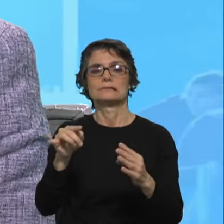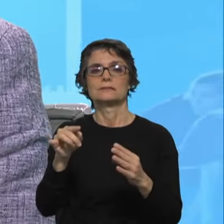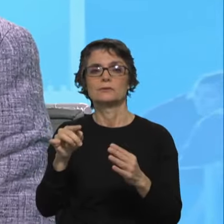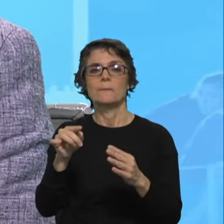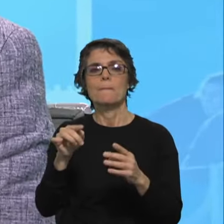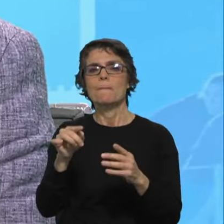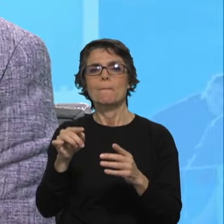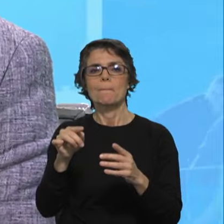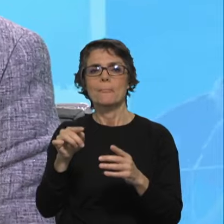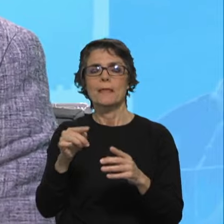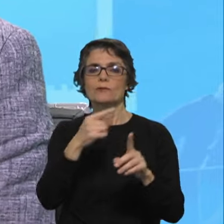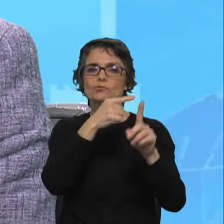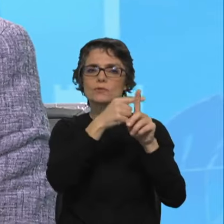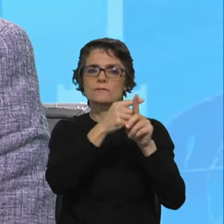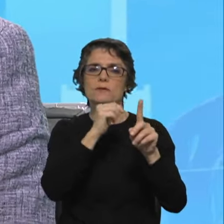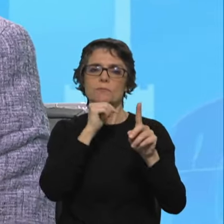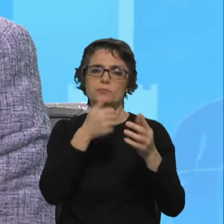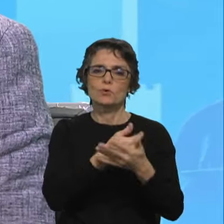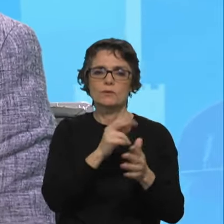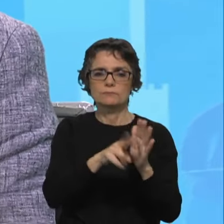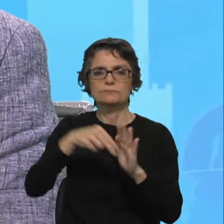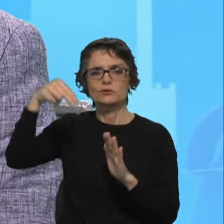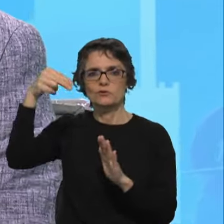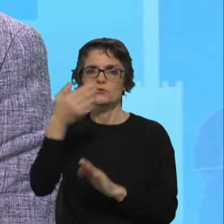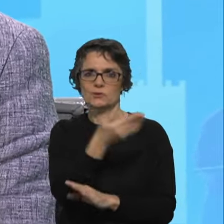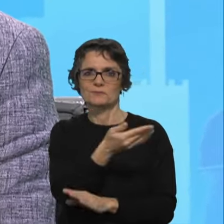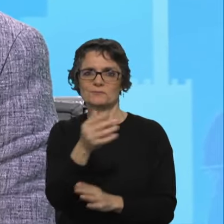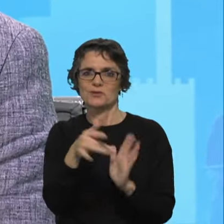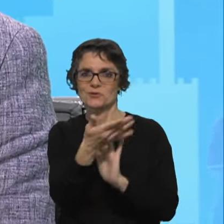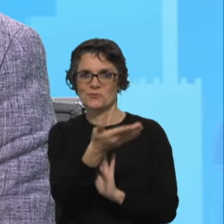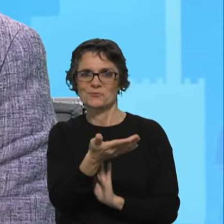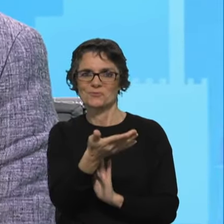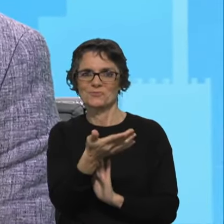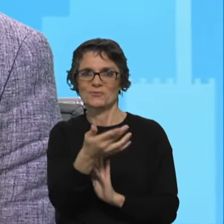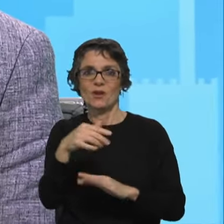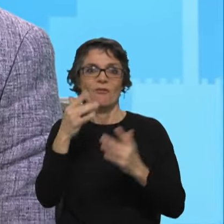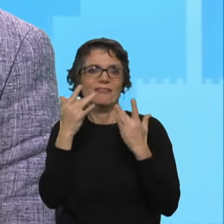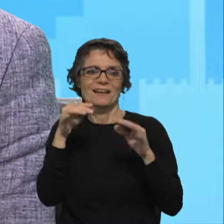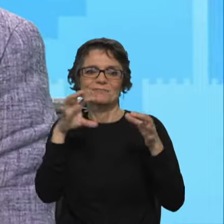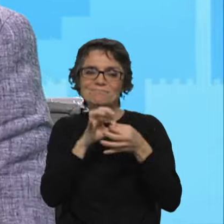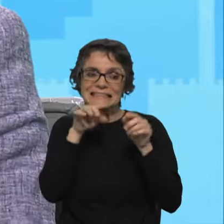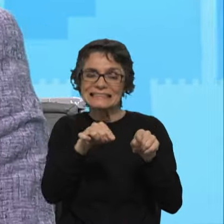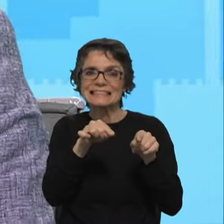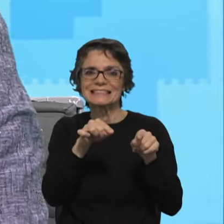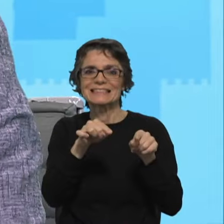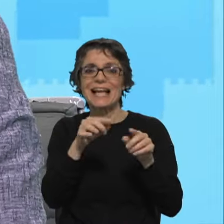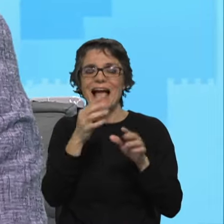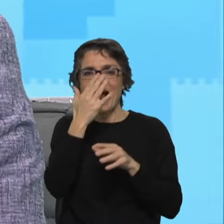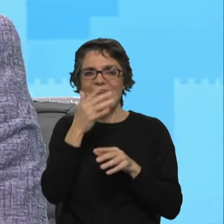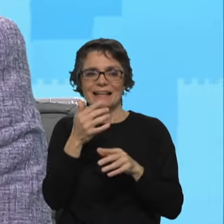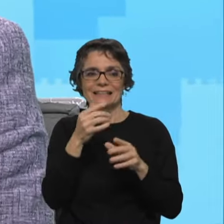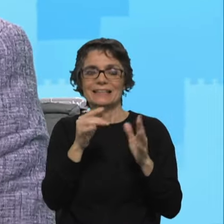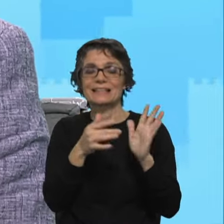crucificação, morte e ressurreição de Jesus. Aliás, dá-nos a ideia de que este Jesus é crucificado precisamente fora da